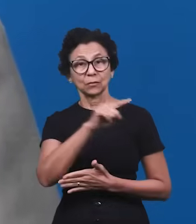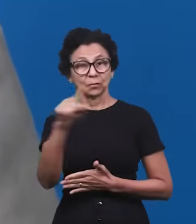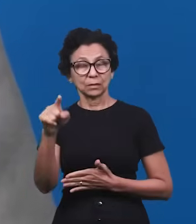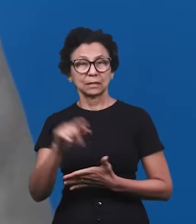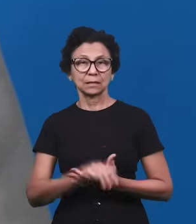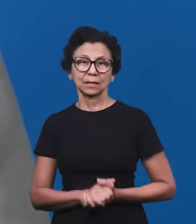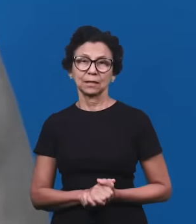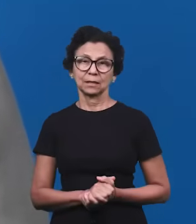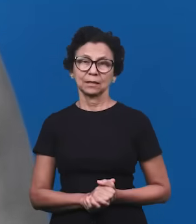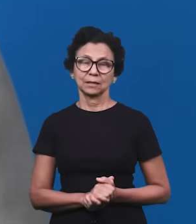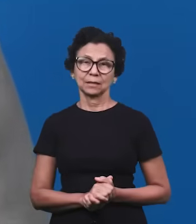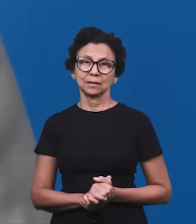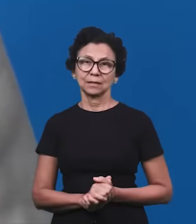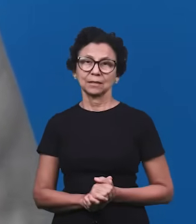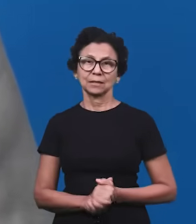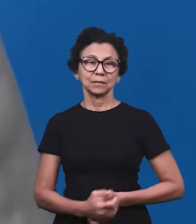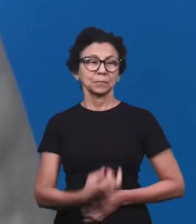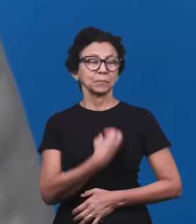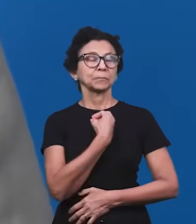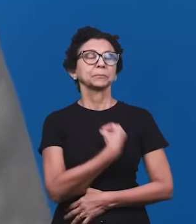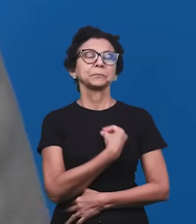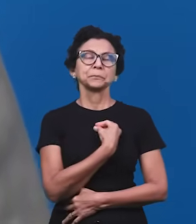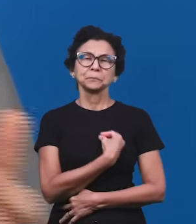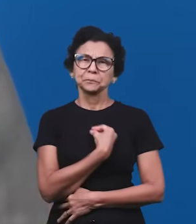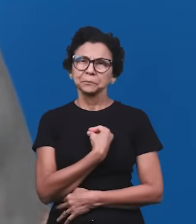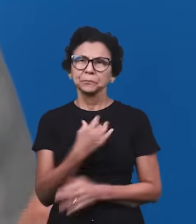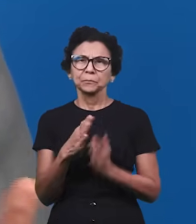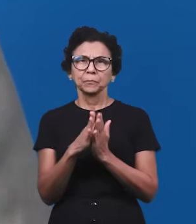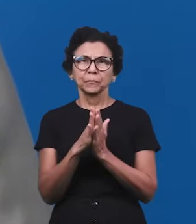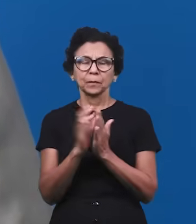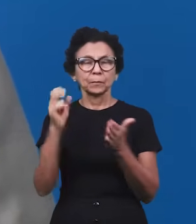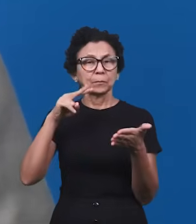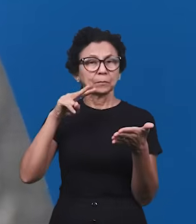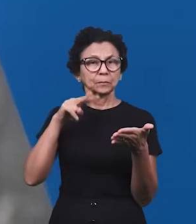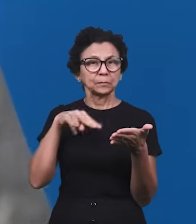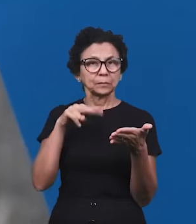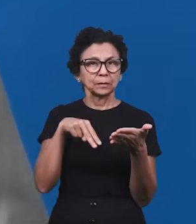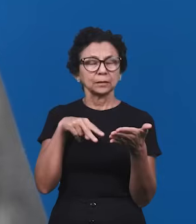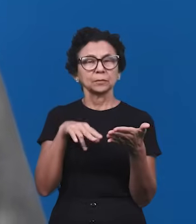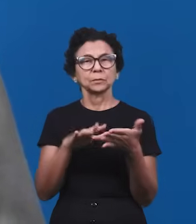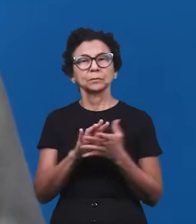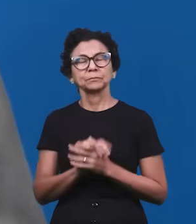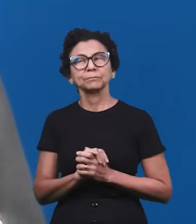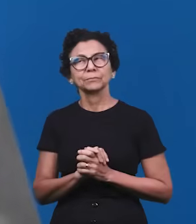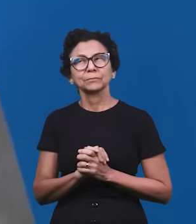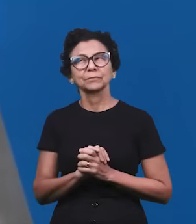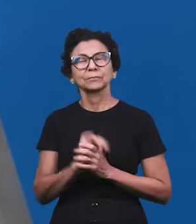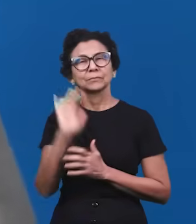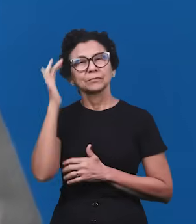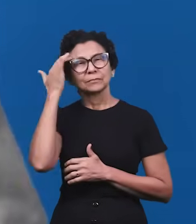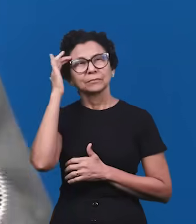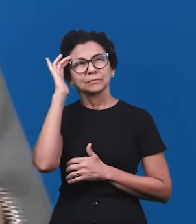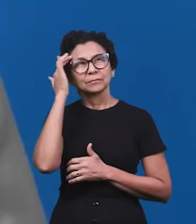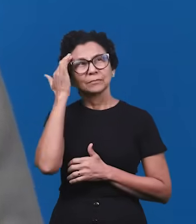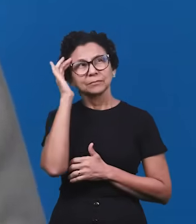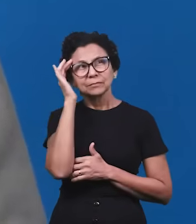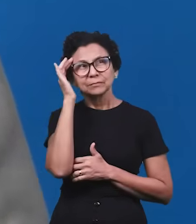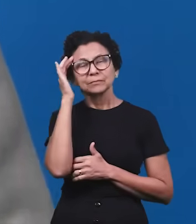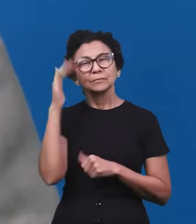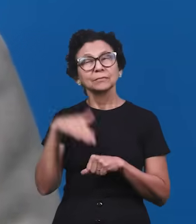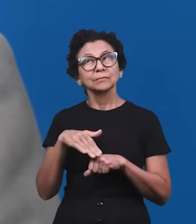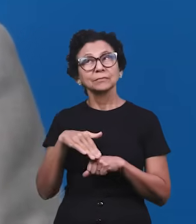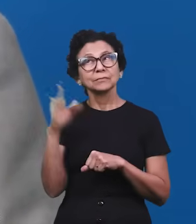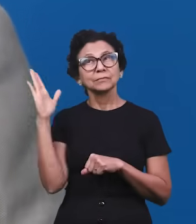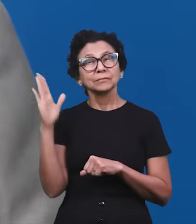suas participações. E é isso mesmo, nós quando lemos a palavra, nós vamos entendendo e aprofundando